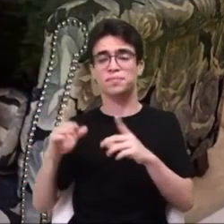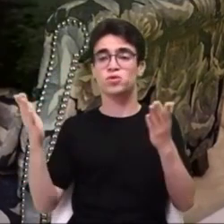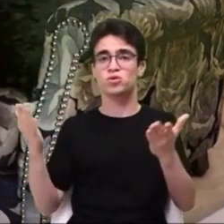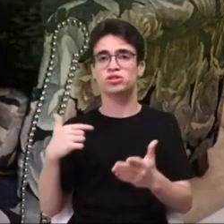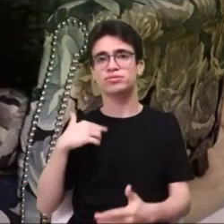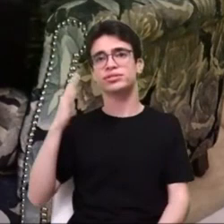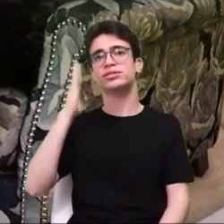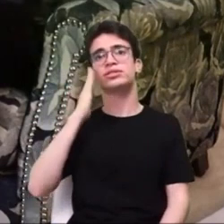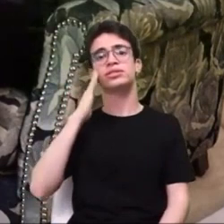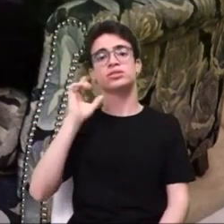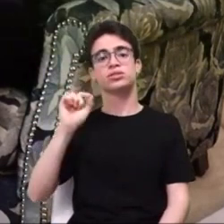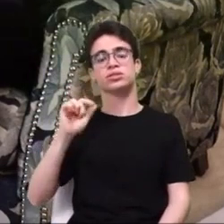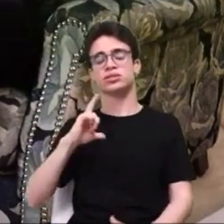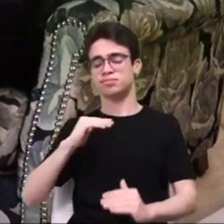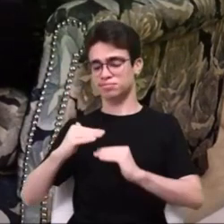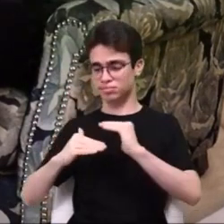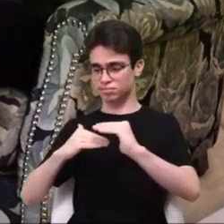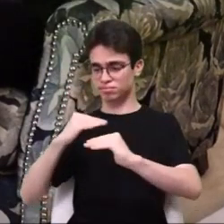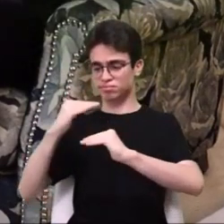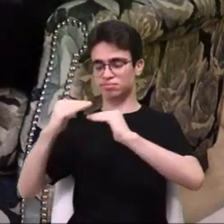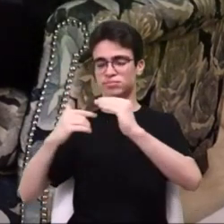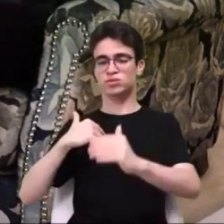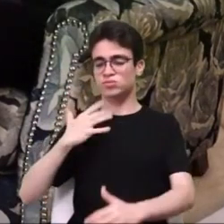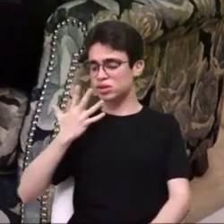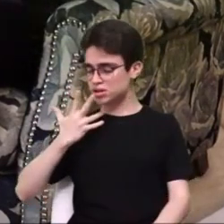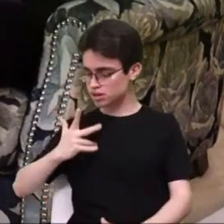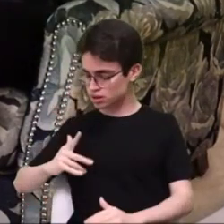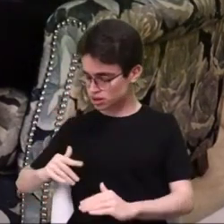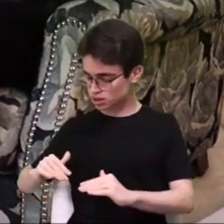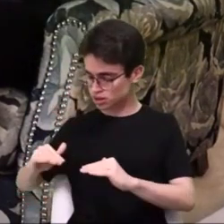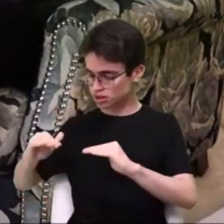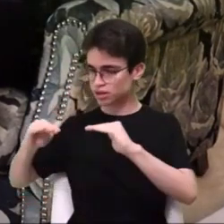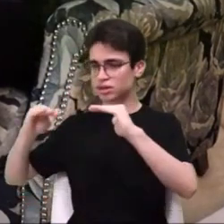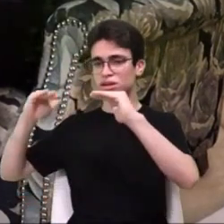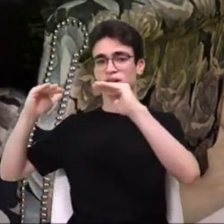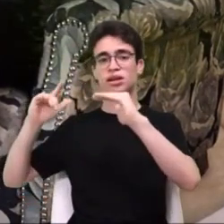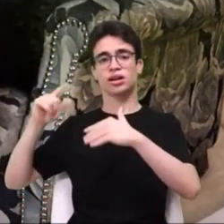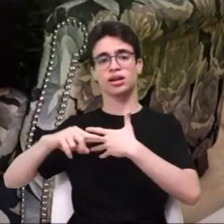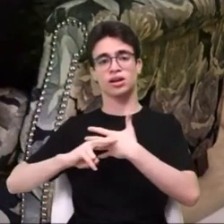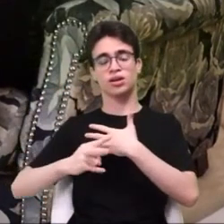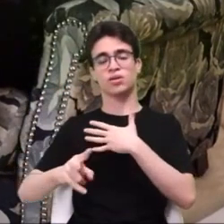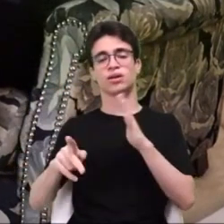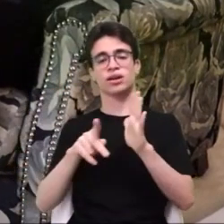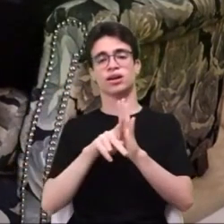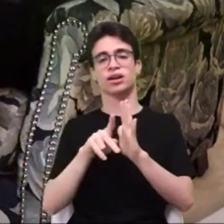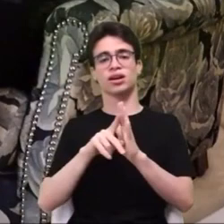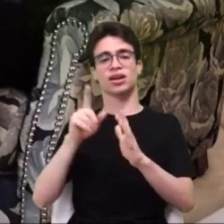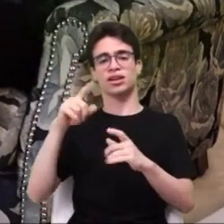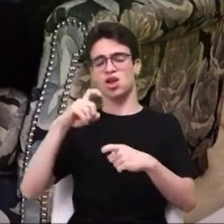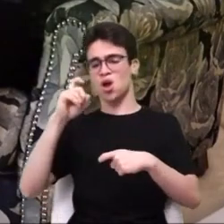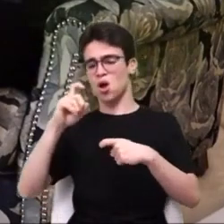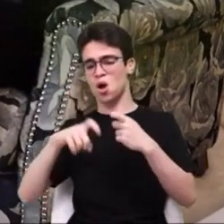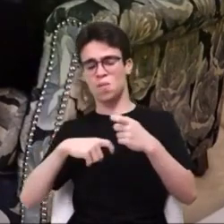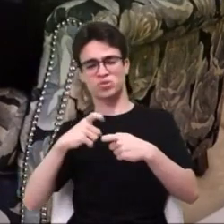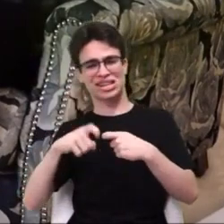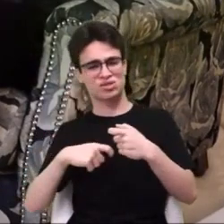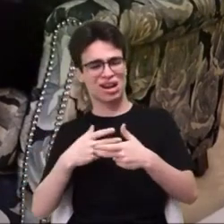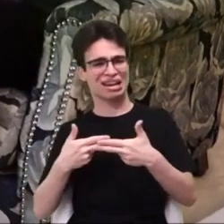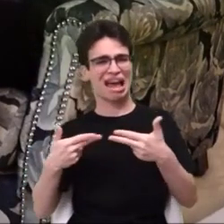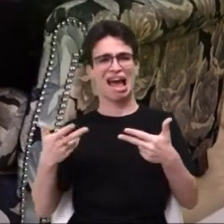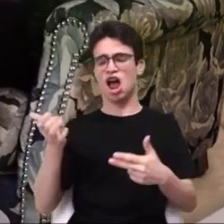uma construção que veio da infância. Raízes de homossexualidade foram sendo criadas na